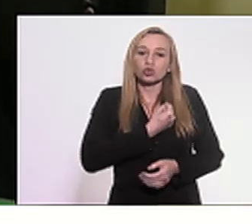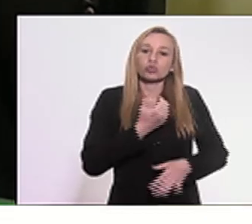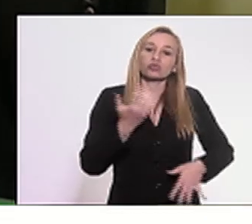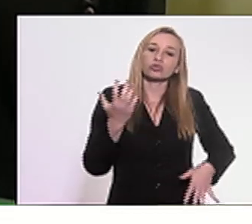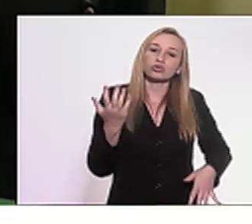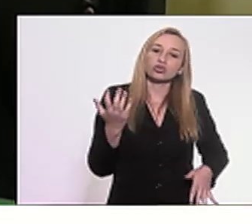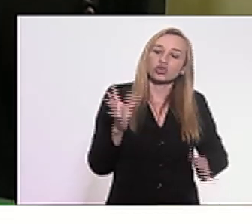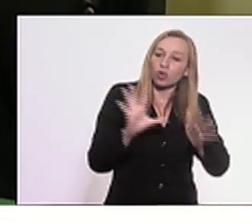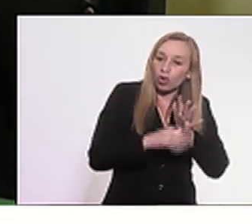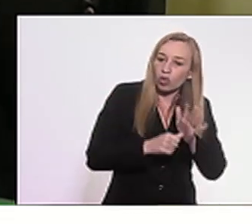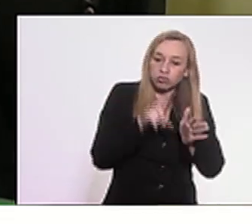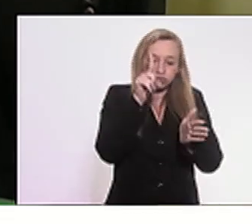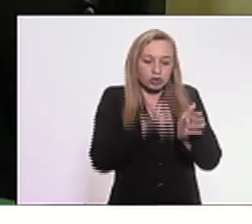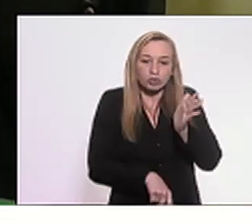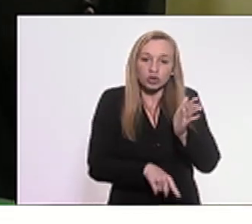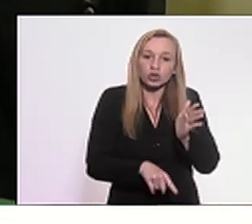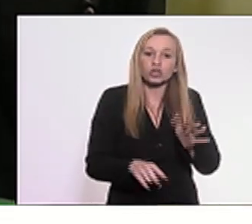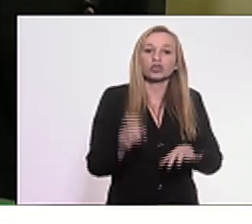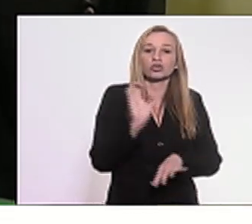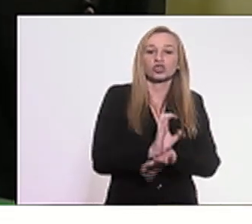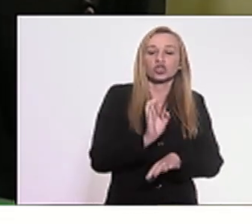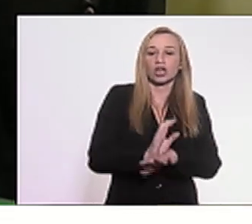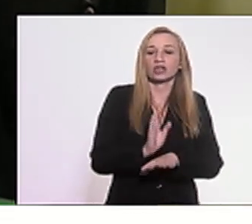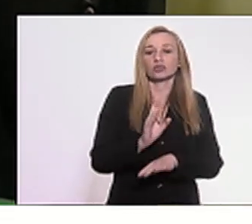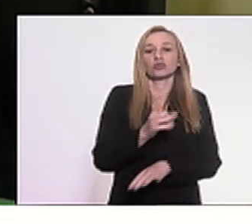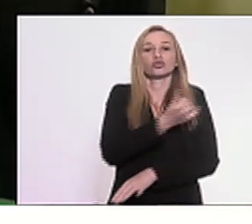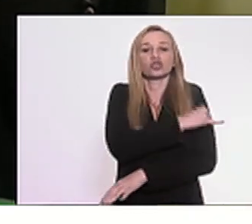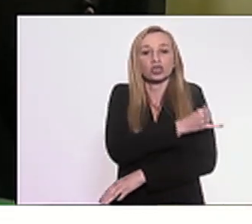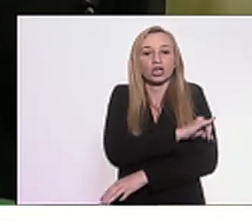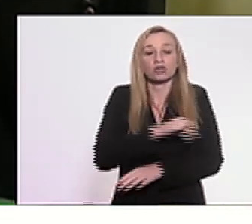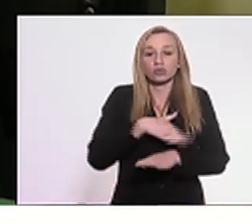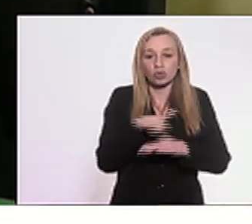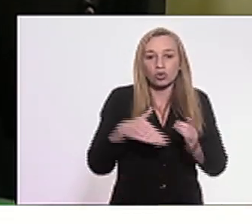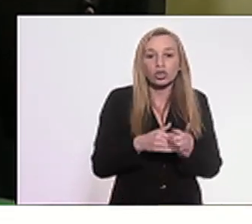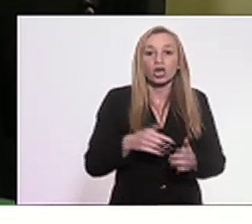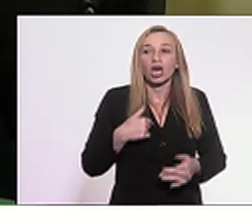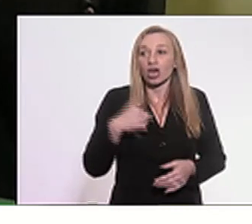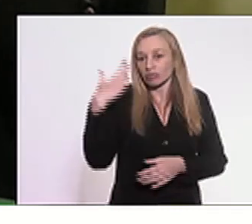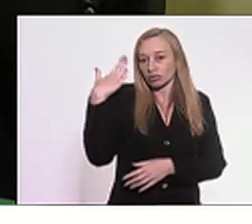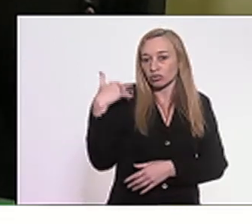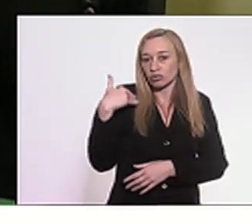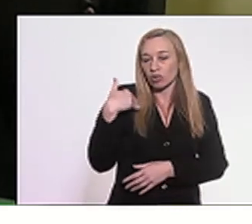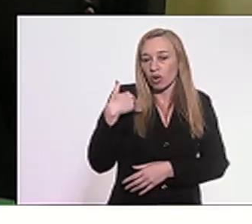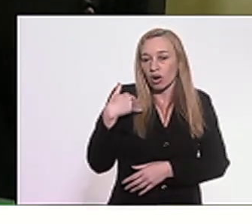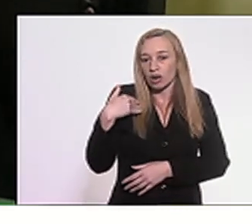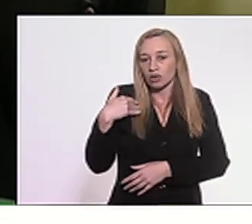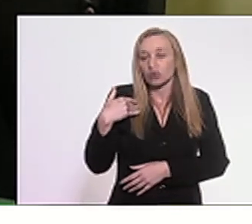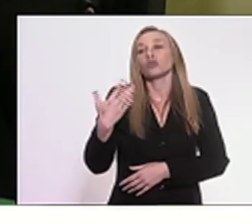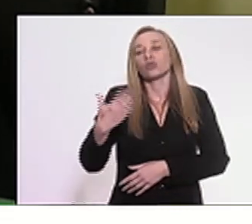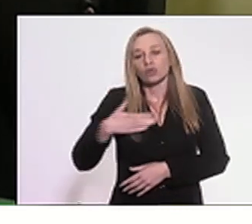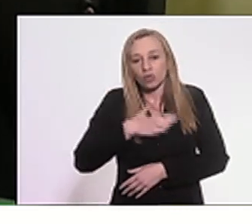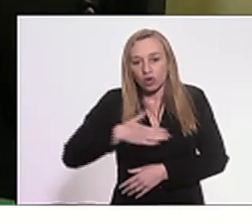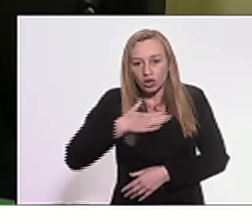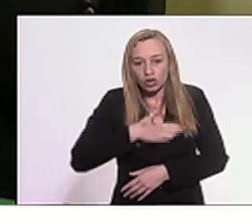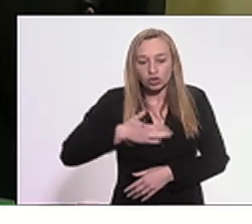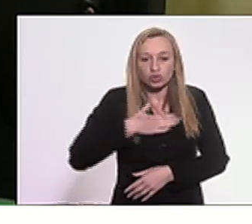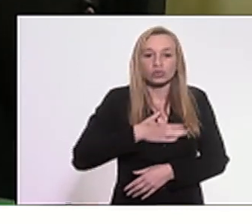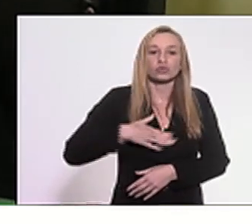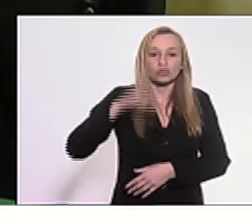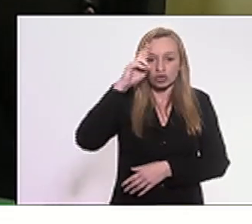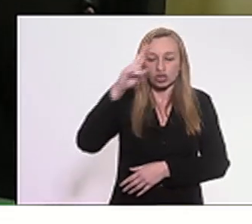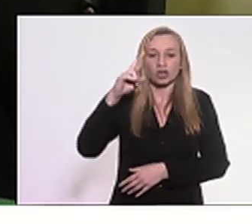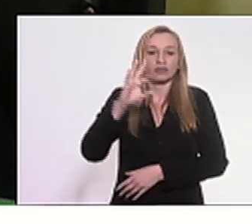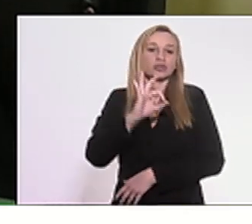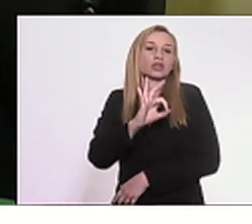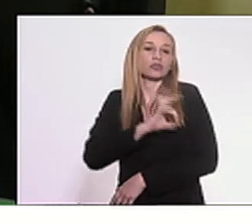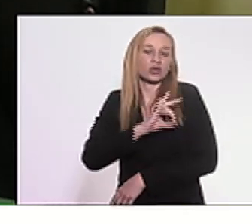estado do Rio de Janeiro, né? Eu confesso aqui que sou um fã do comandante-geral da Polícia Militar,